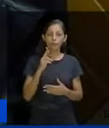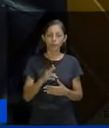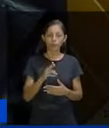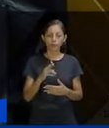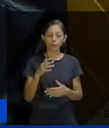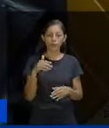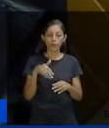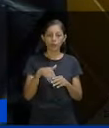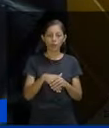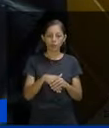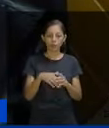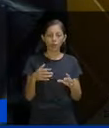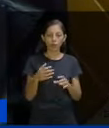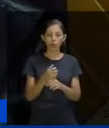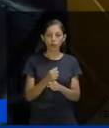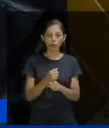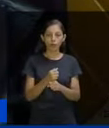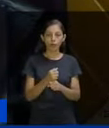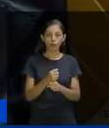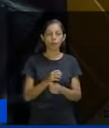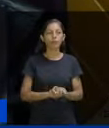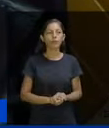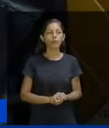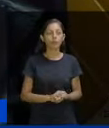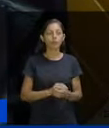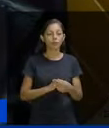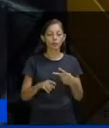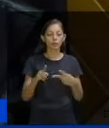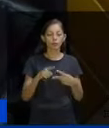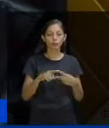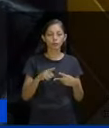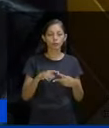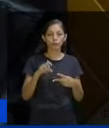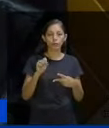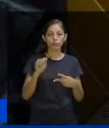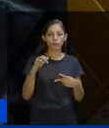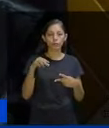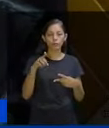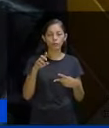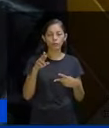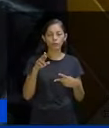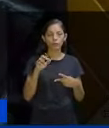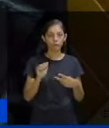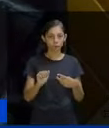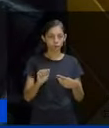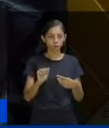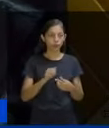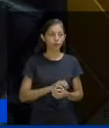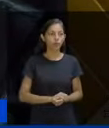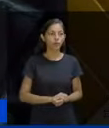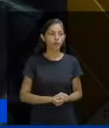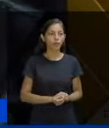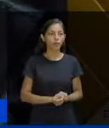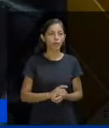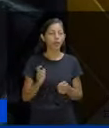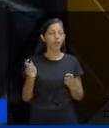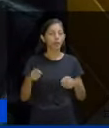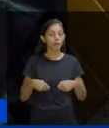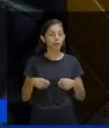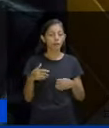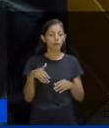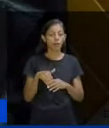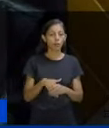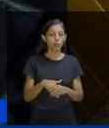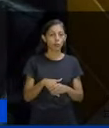os atores indicaram Sandra de Almeida Nunes como tendo recebido uma quantidade ínfima de votos, 2 votos,